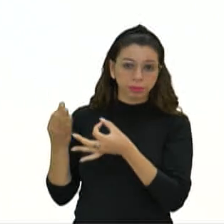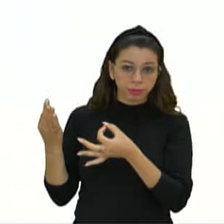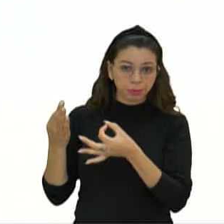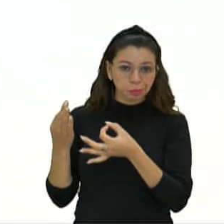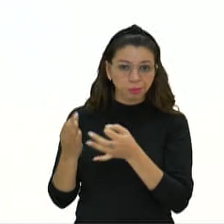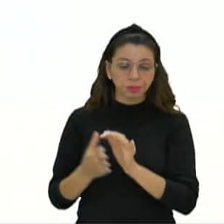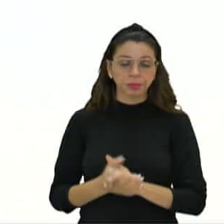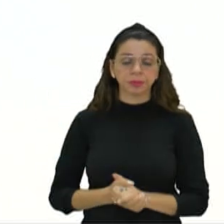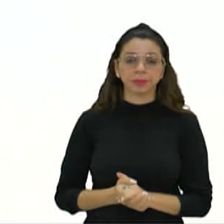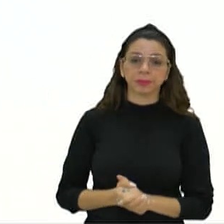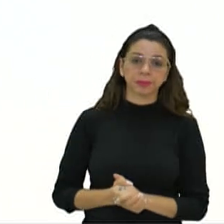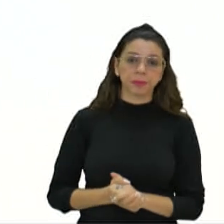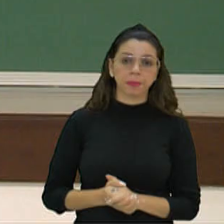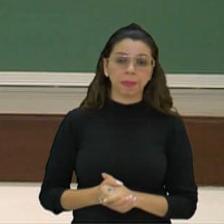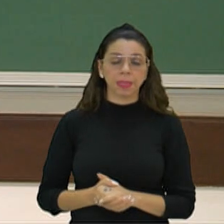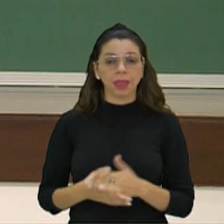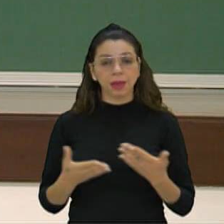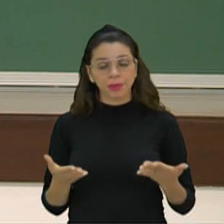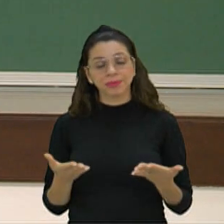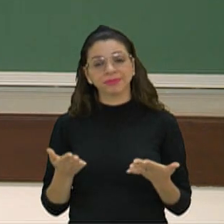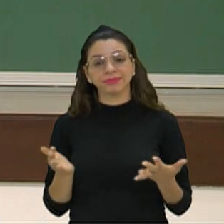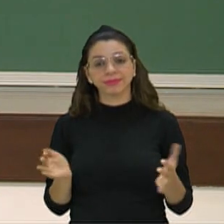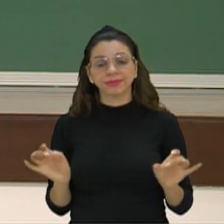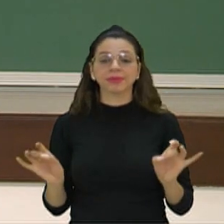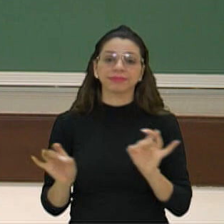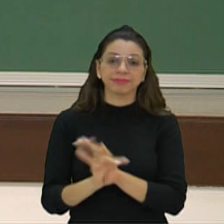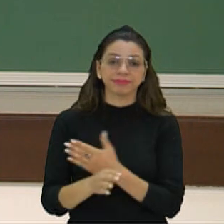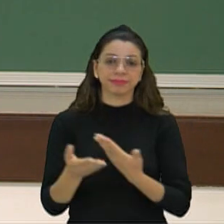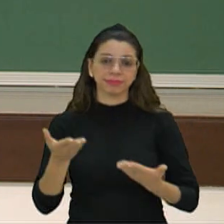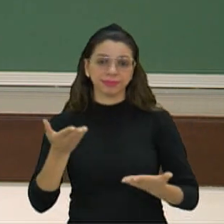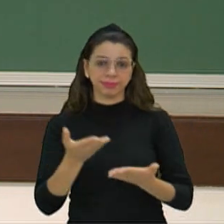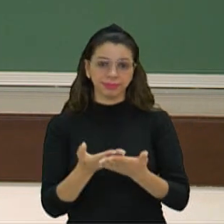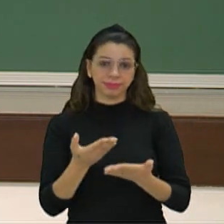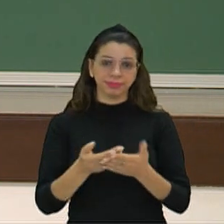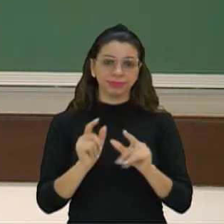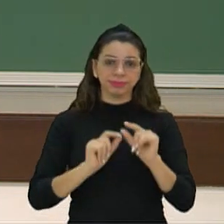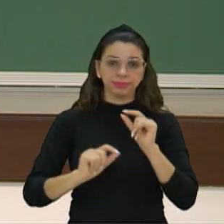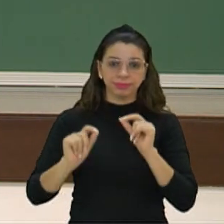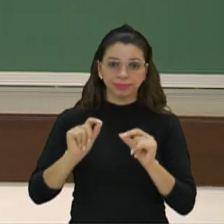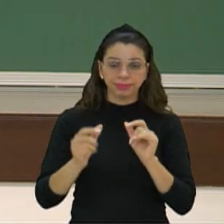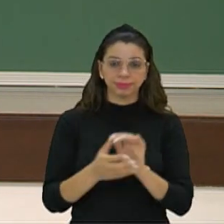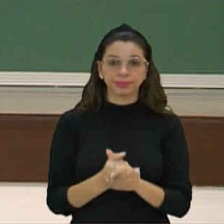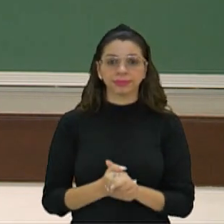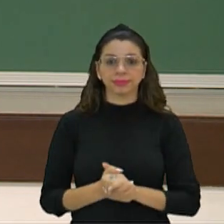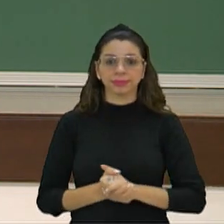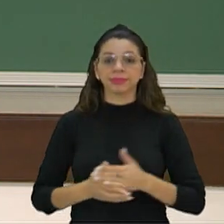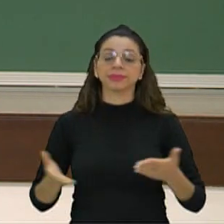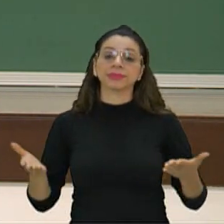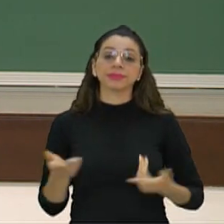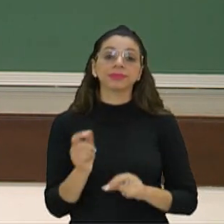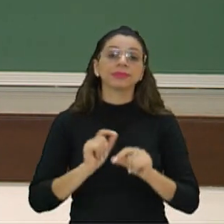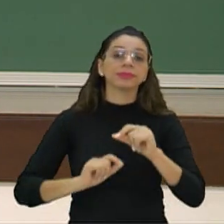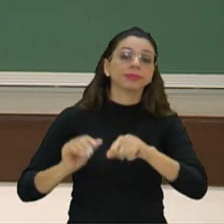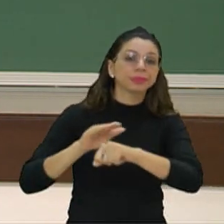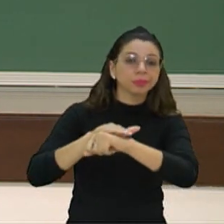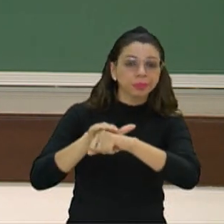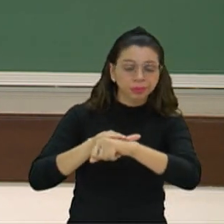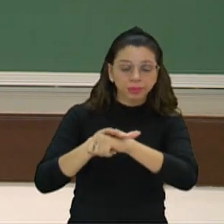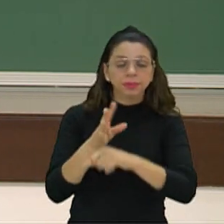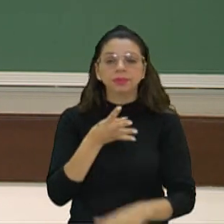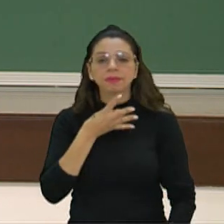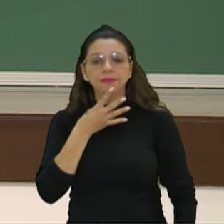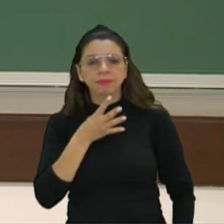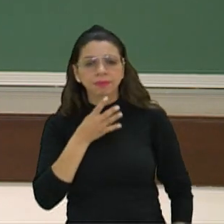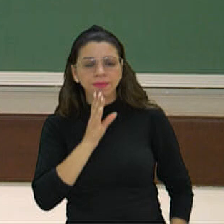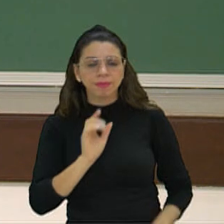ok? Bora encerrar nossa aula aqui, então? Então, assim, olha, hoje nós conversamos, vocês conheceram um